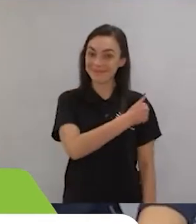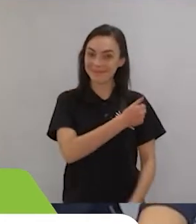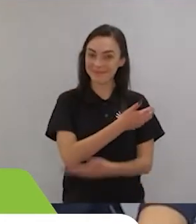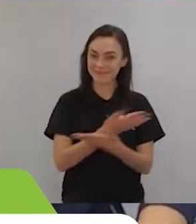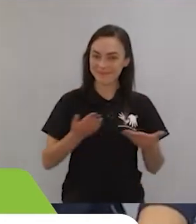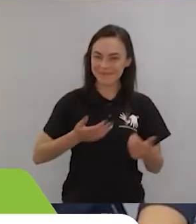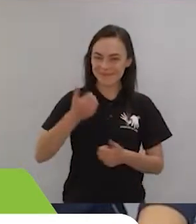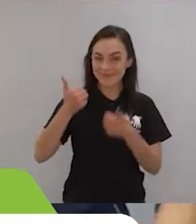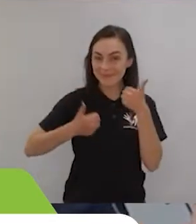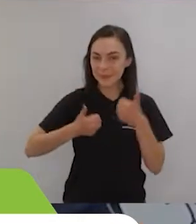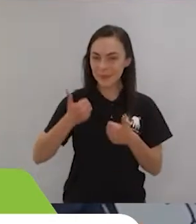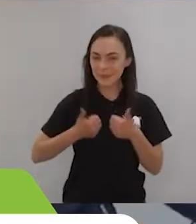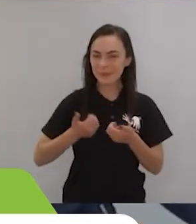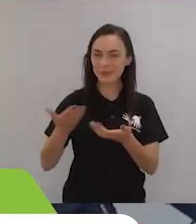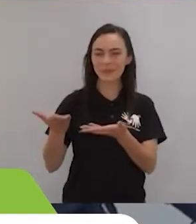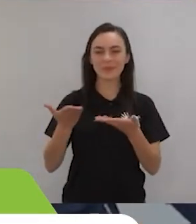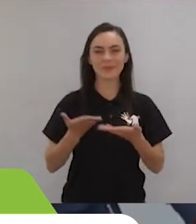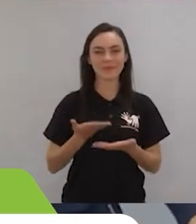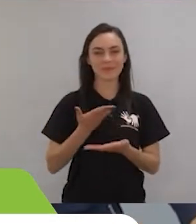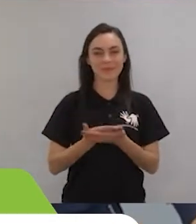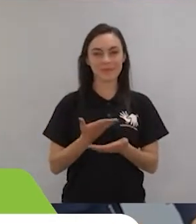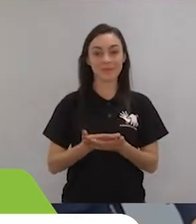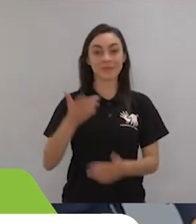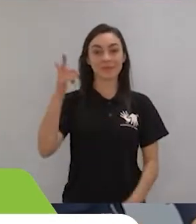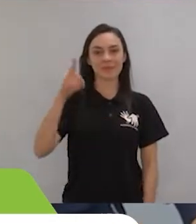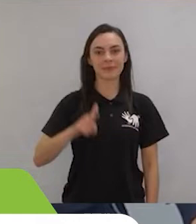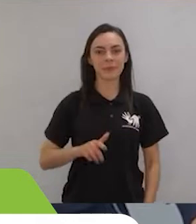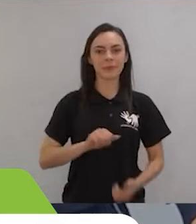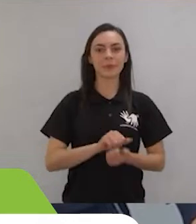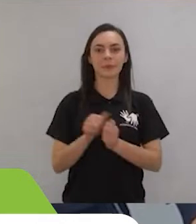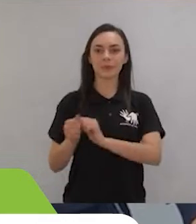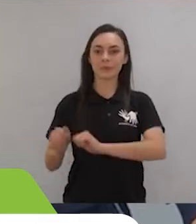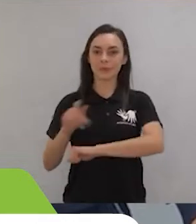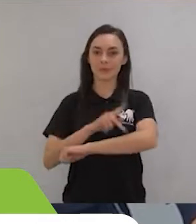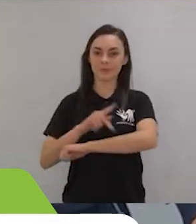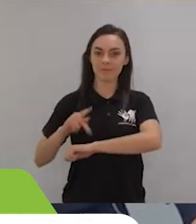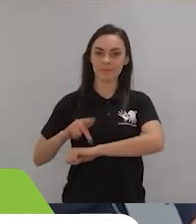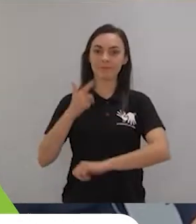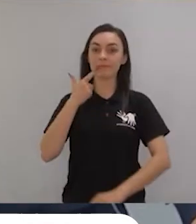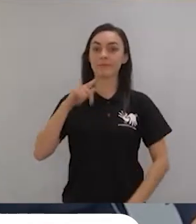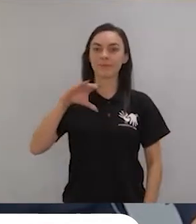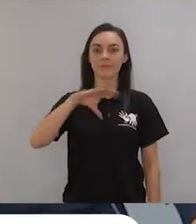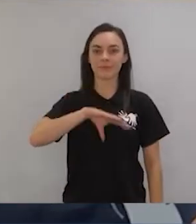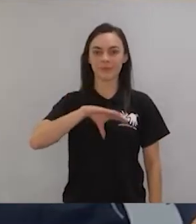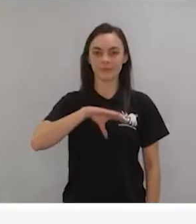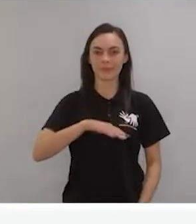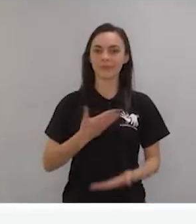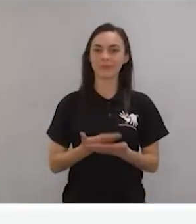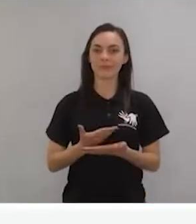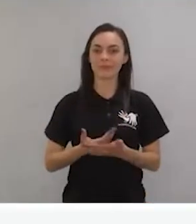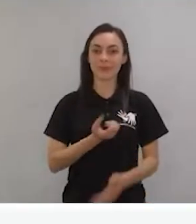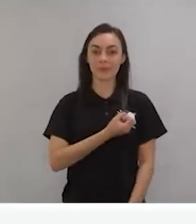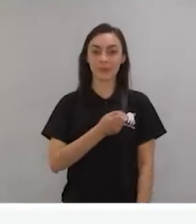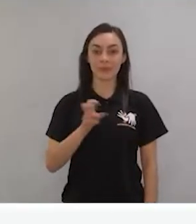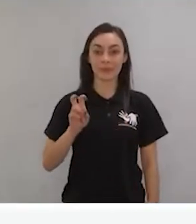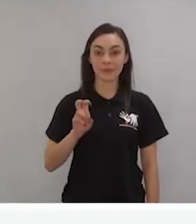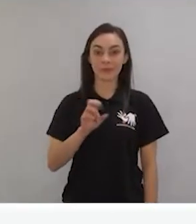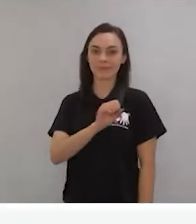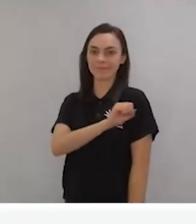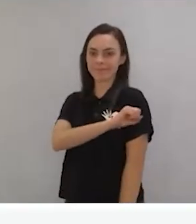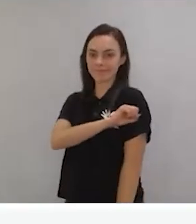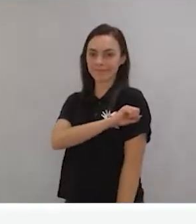estudantes, tudo bem? Sejam bem-vindos a mais uma aula de adequação pedagógica de língua portuguesa, aula número